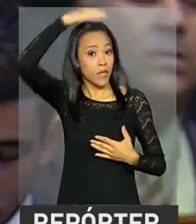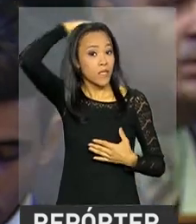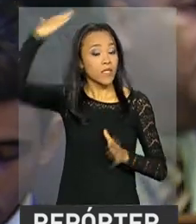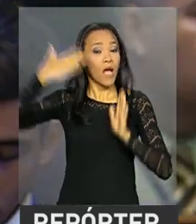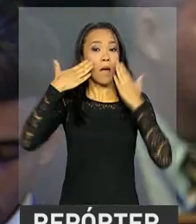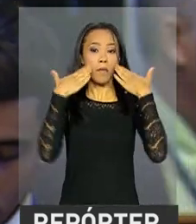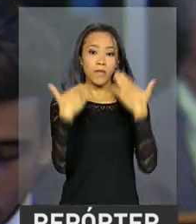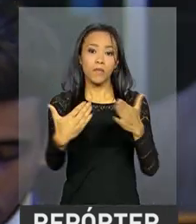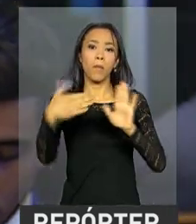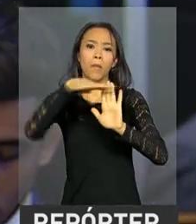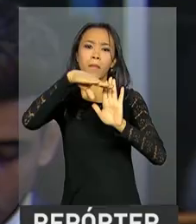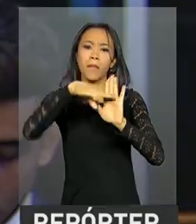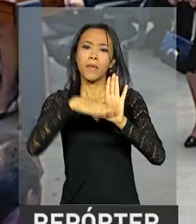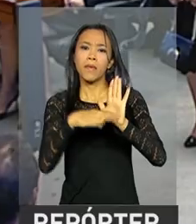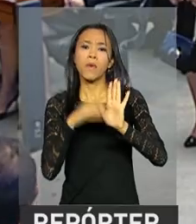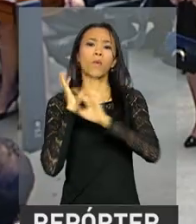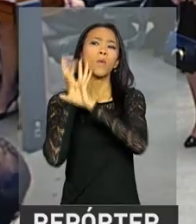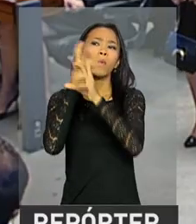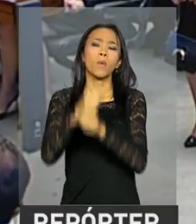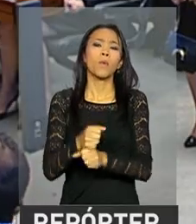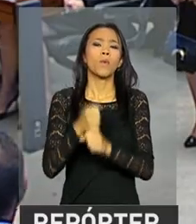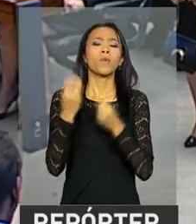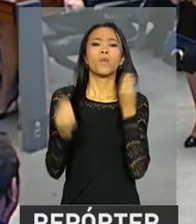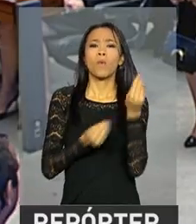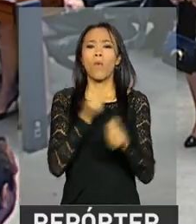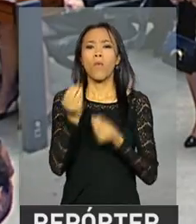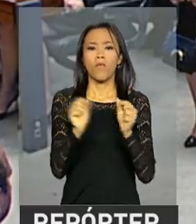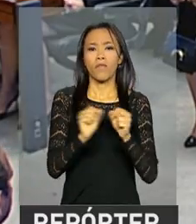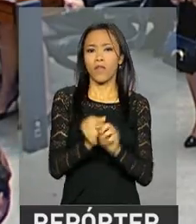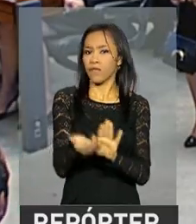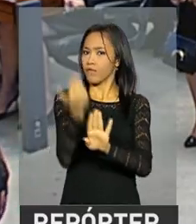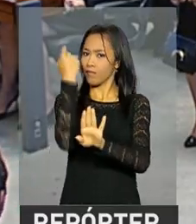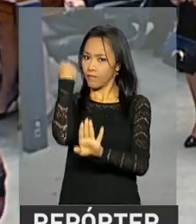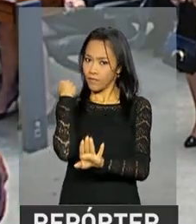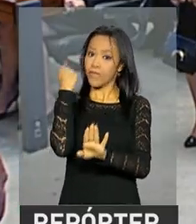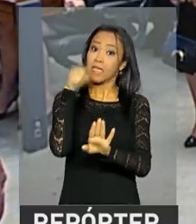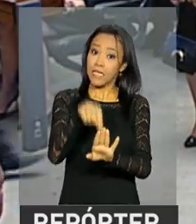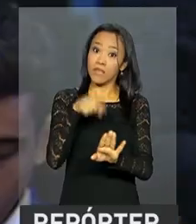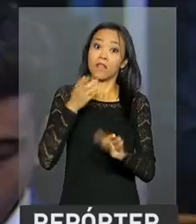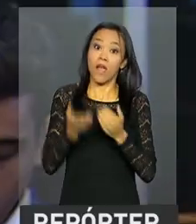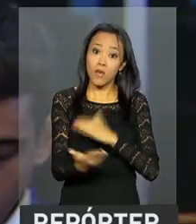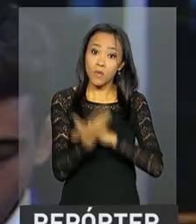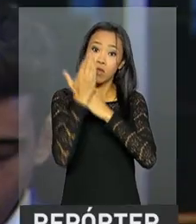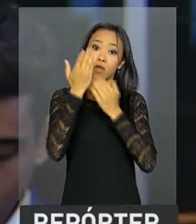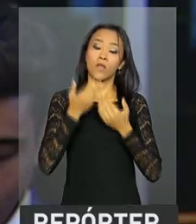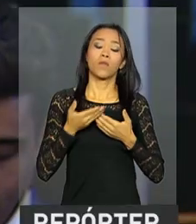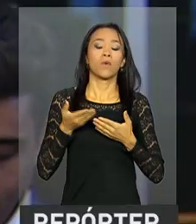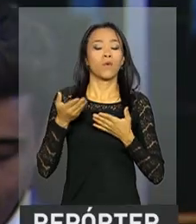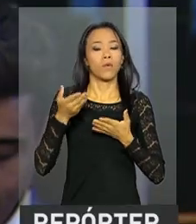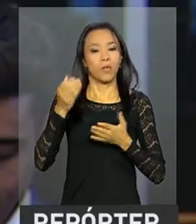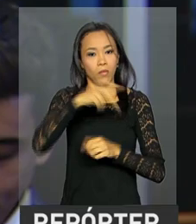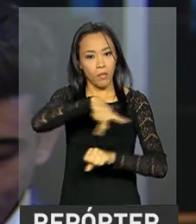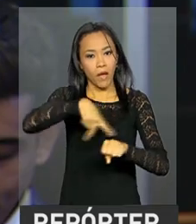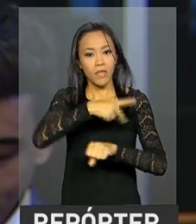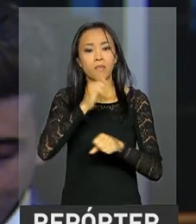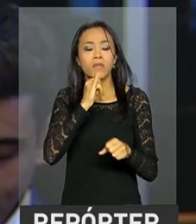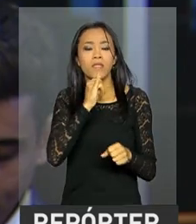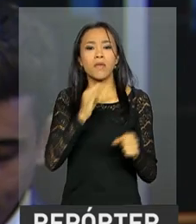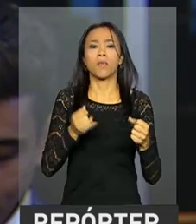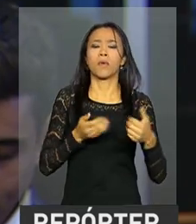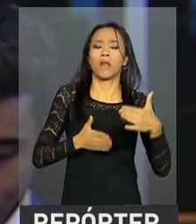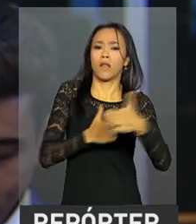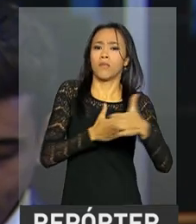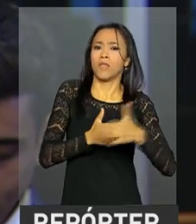medidas adotadas a no passado e que segundo Ele estão ajudando a pôr o país nos trilhos como a criação de um teto para os gastos